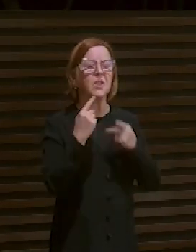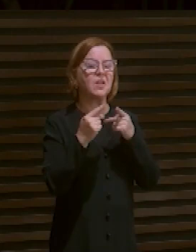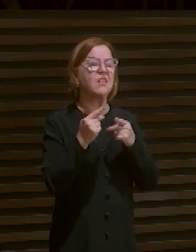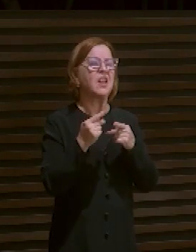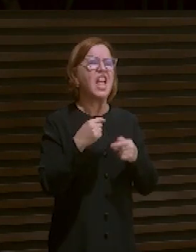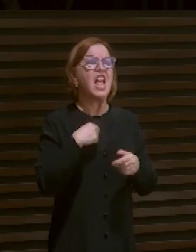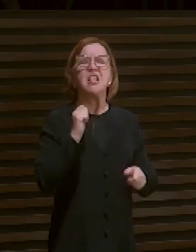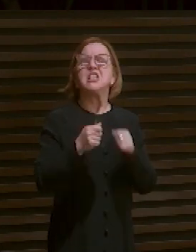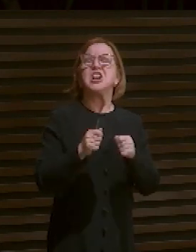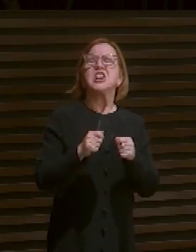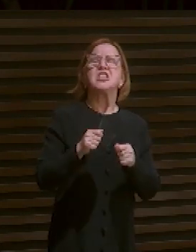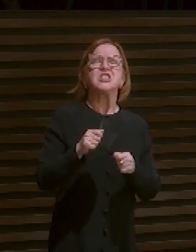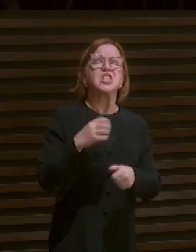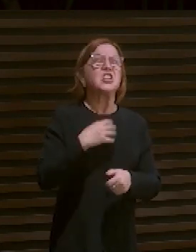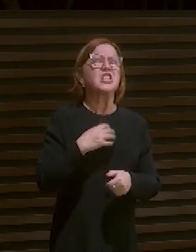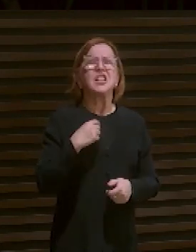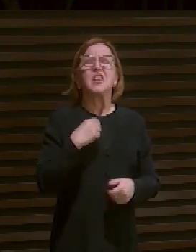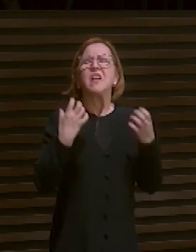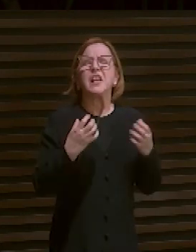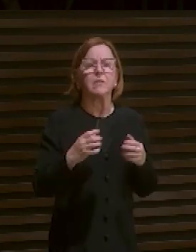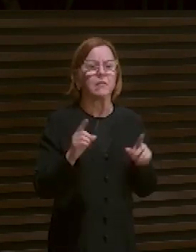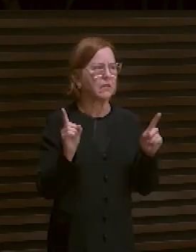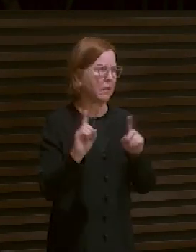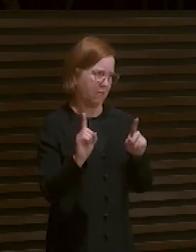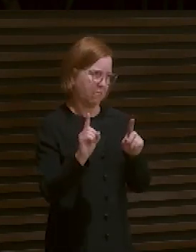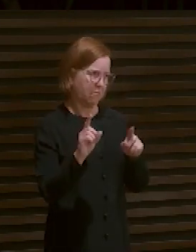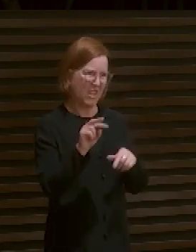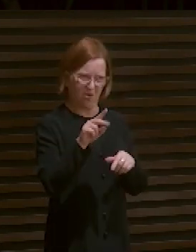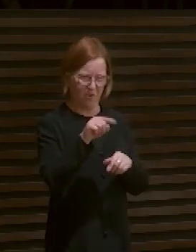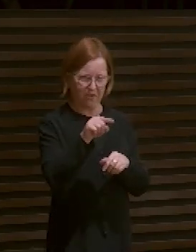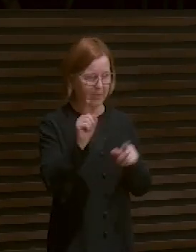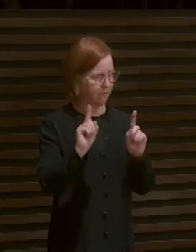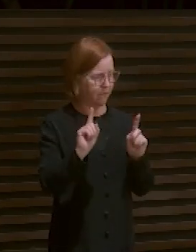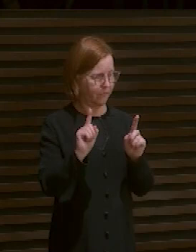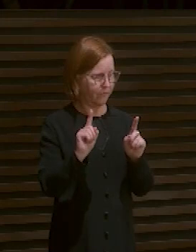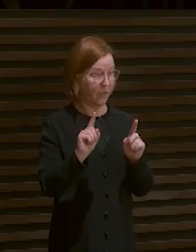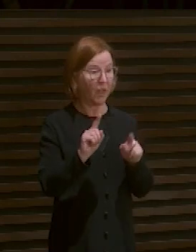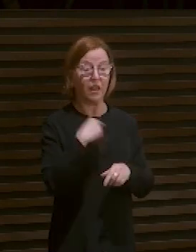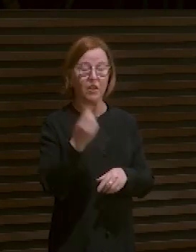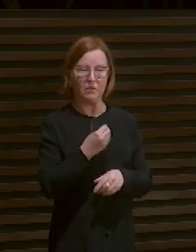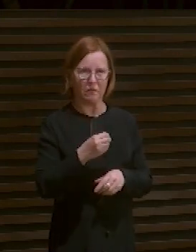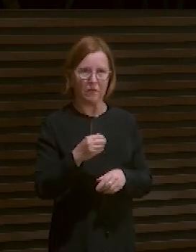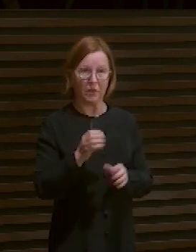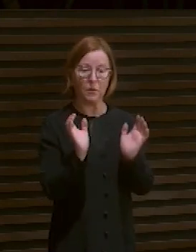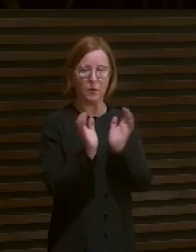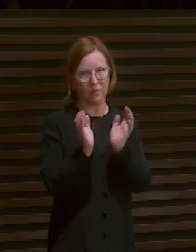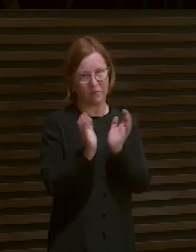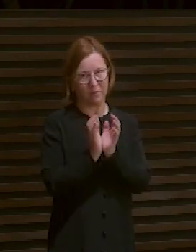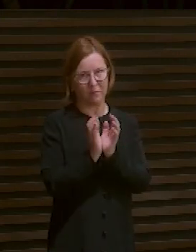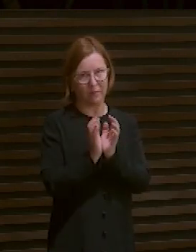quero. Digo: não, meu filho, não é como você quer, não. Nós vivemos em comunidade, nós vivemos